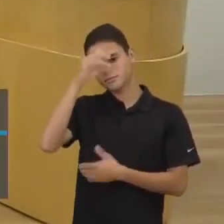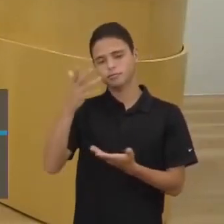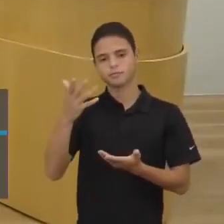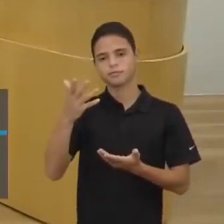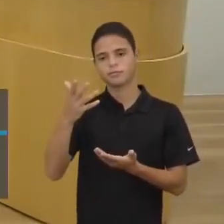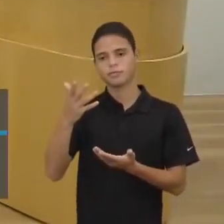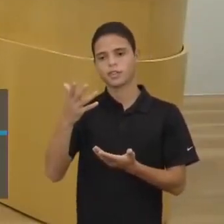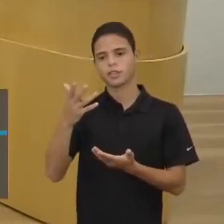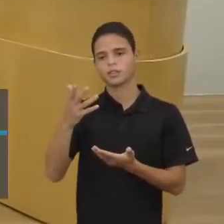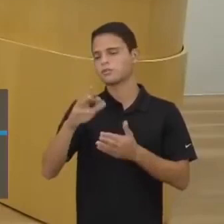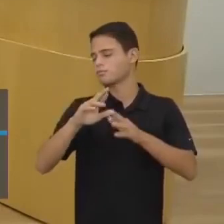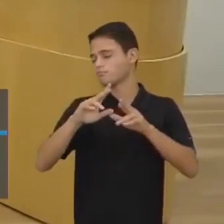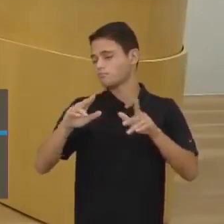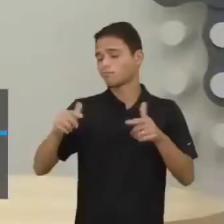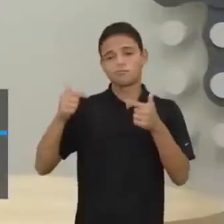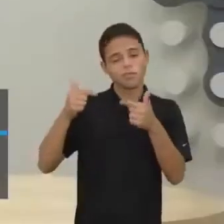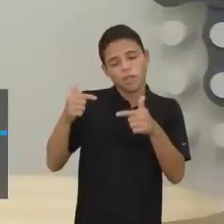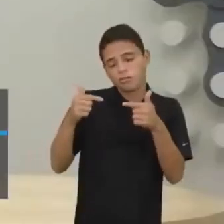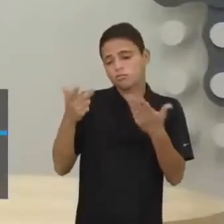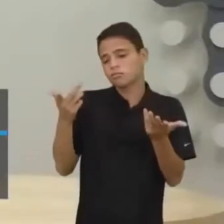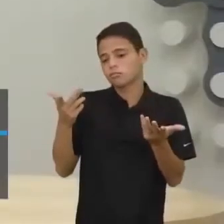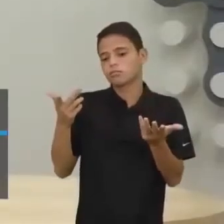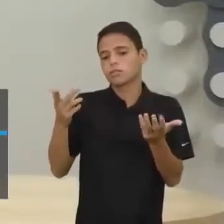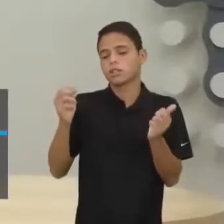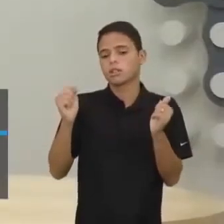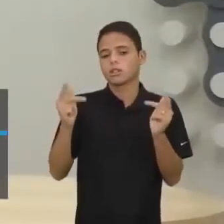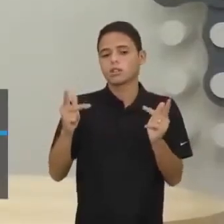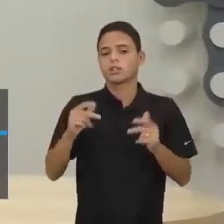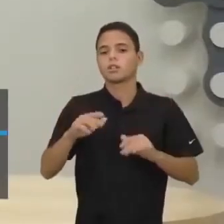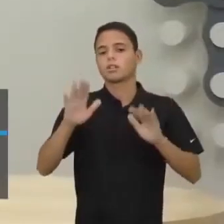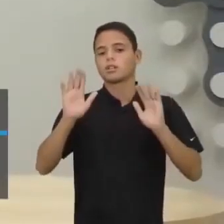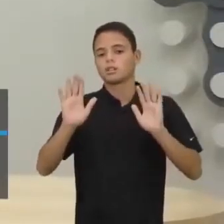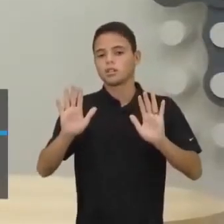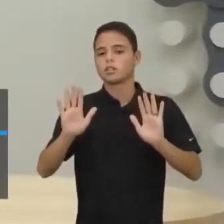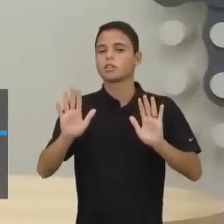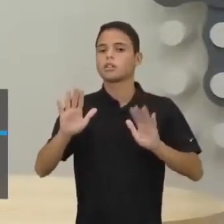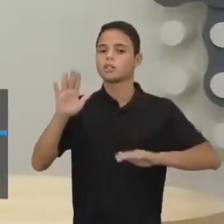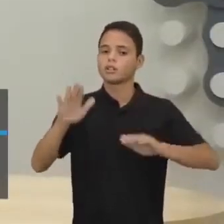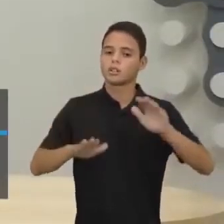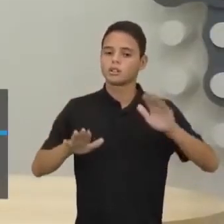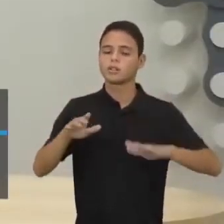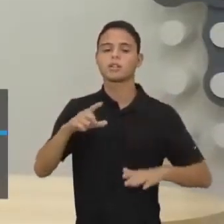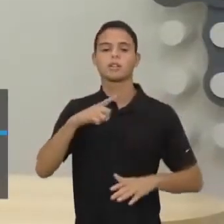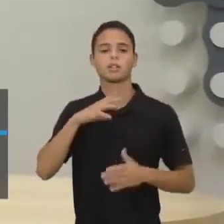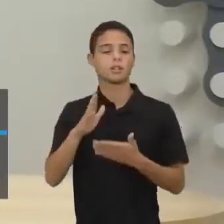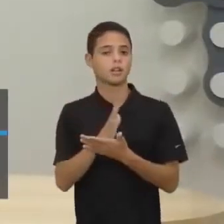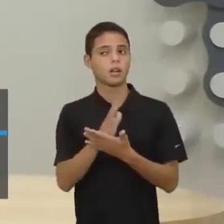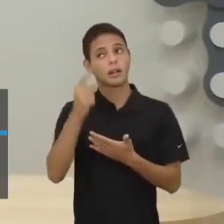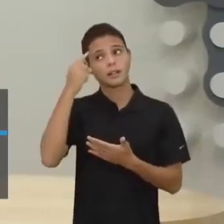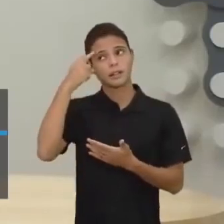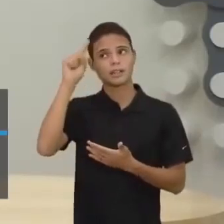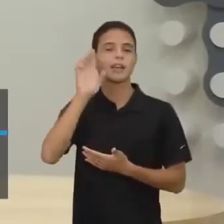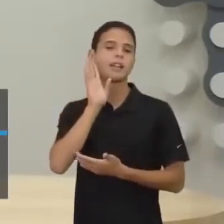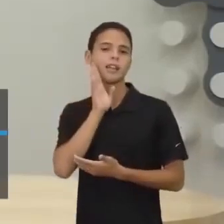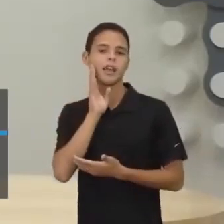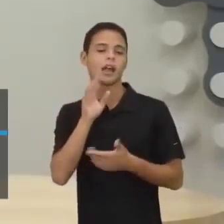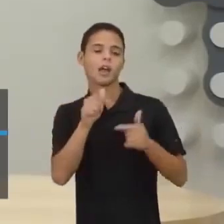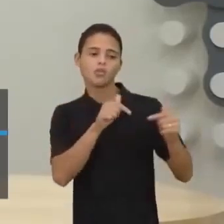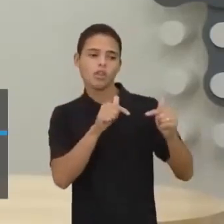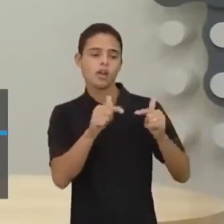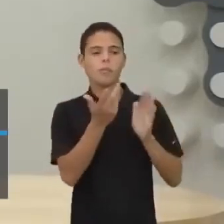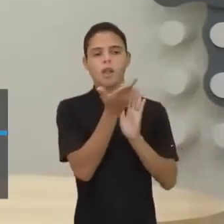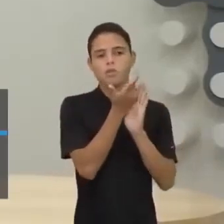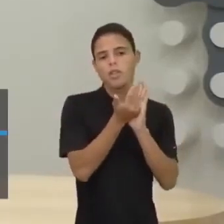os memes, tudo bem, a gente, né, todo mundo faz isso. Mas às vezes a gente tem coisa tão legal como um trabalho, um desenho,